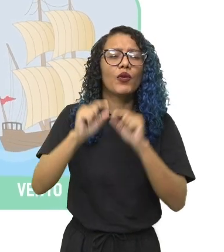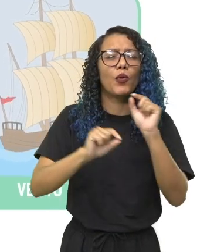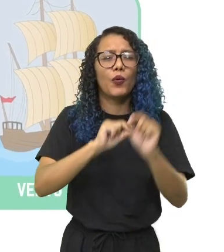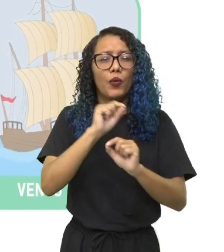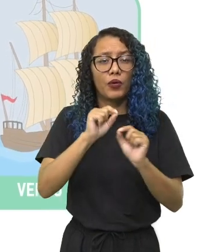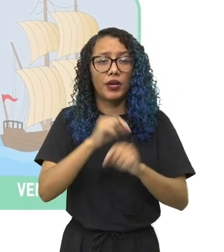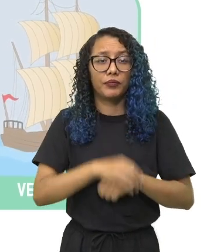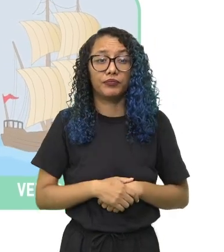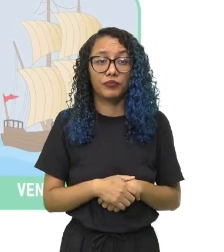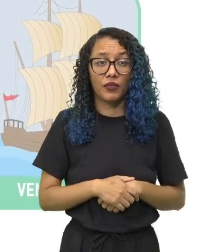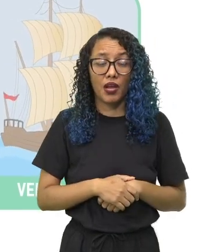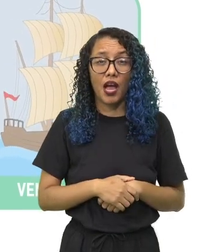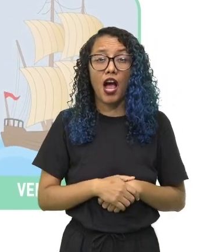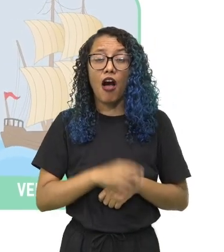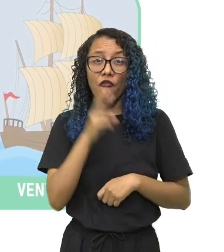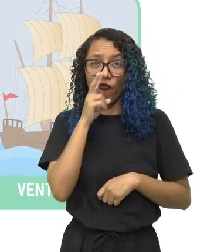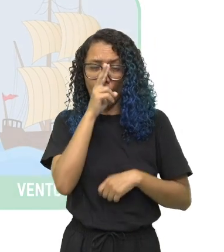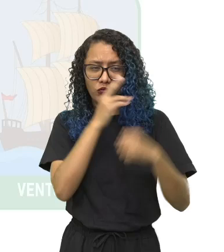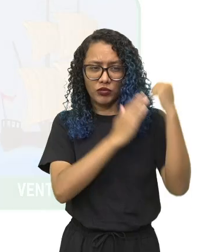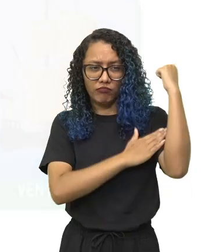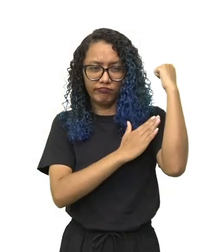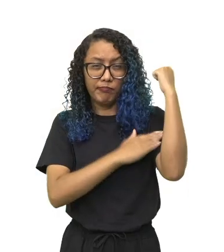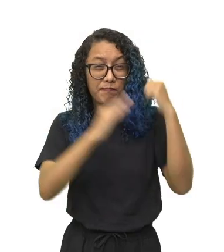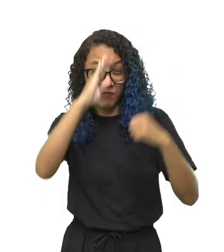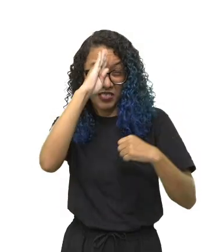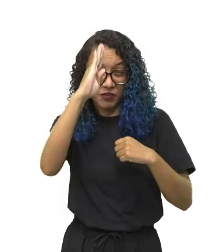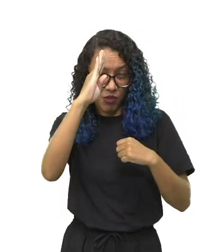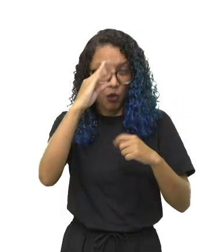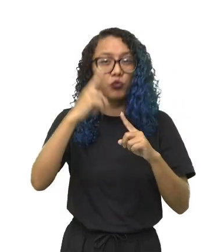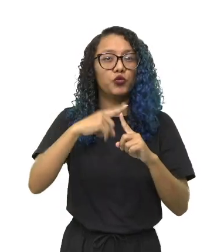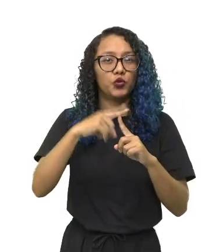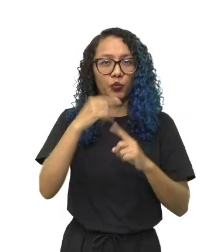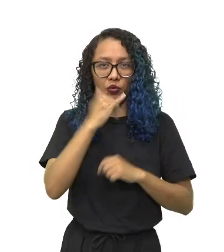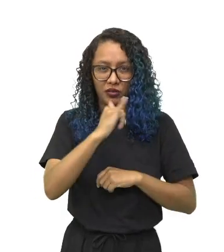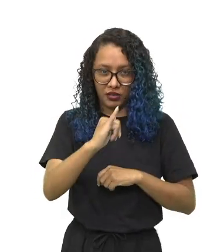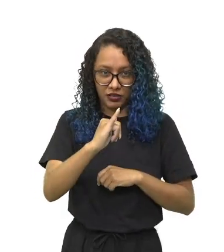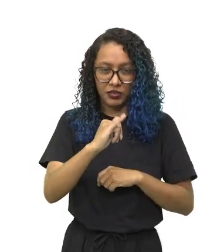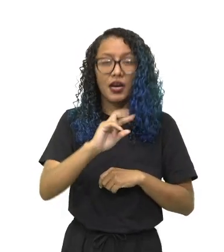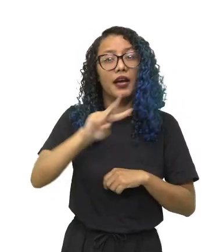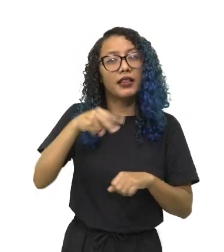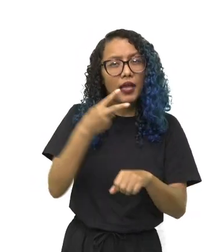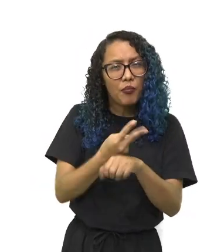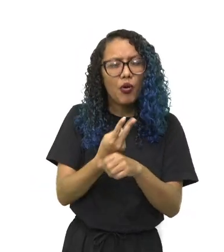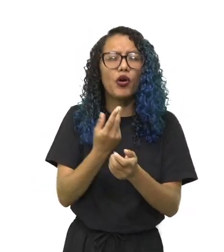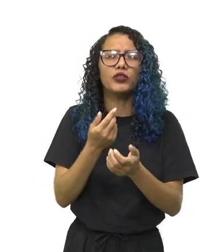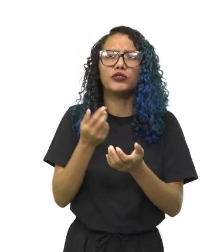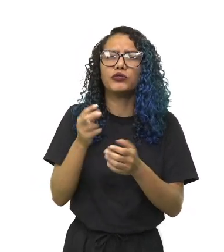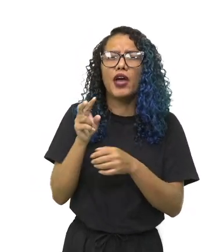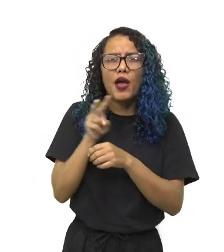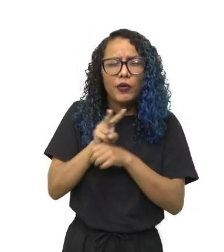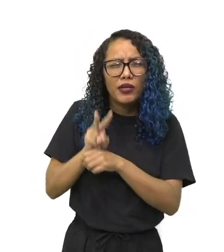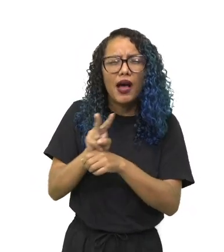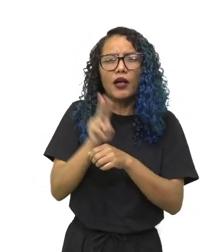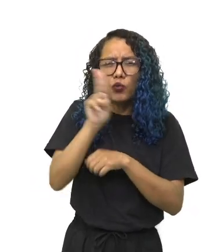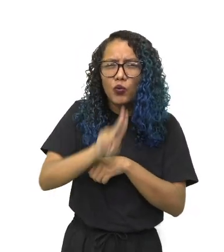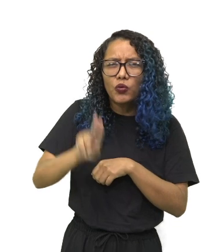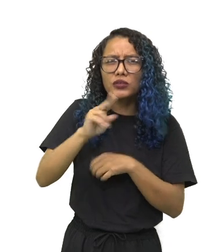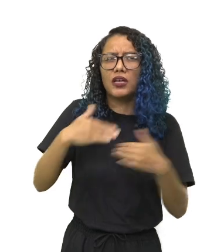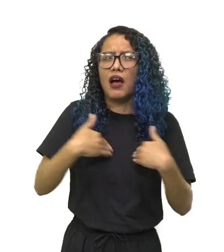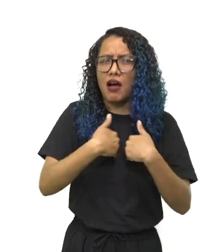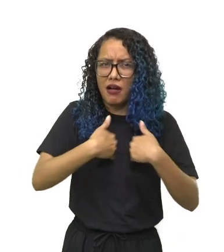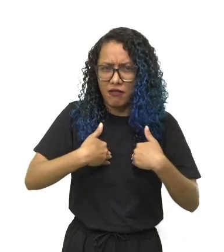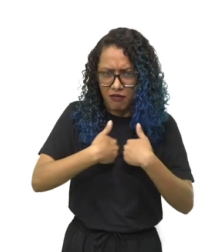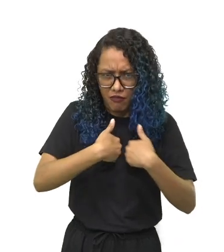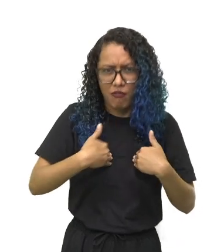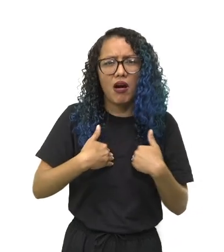foi a principal fonte de energia. E aí nós tivemos a domesticação dos animais, que